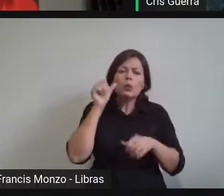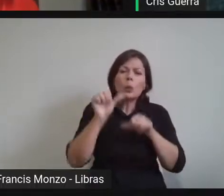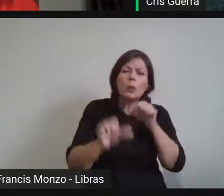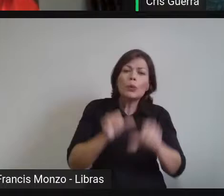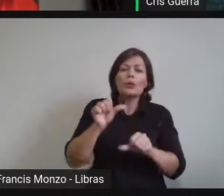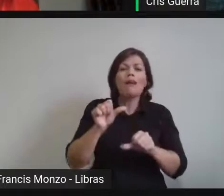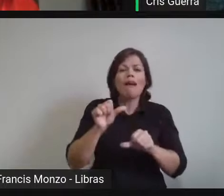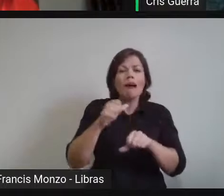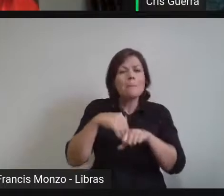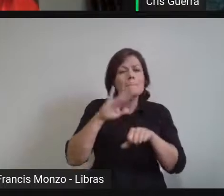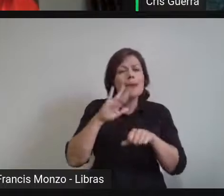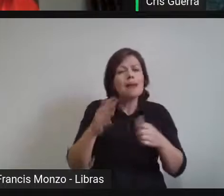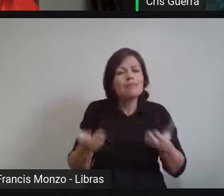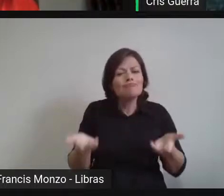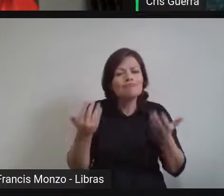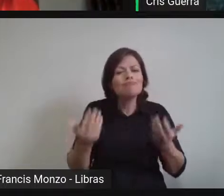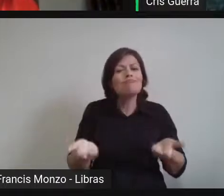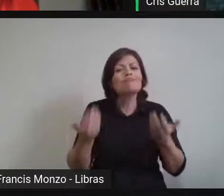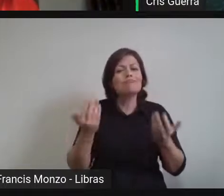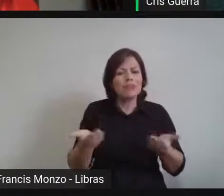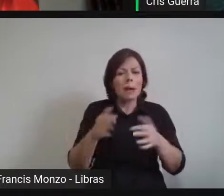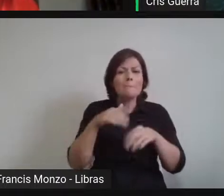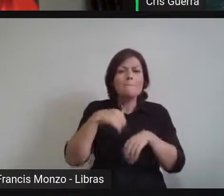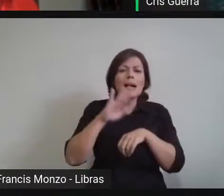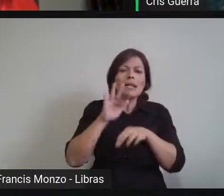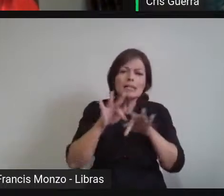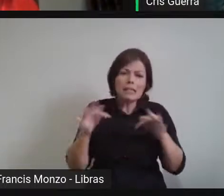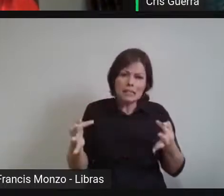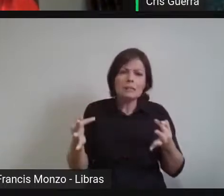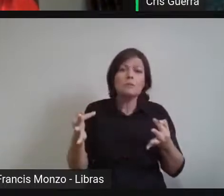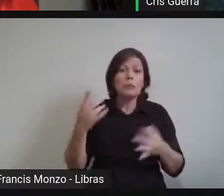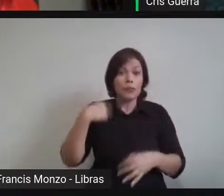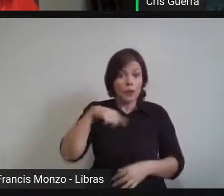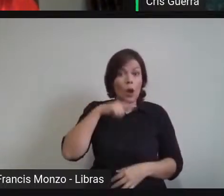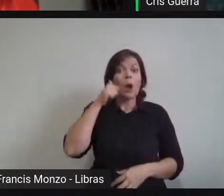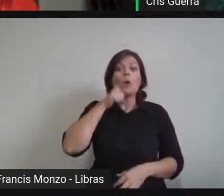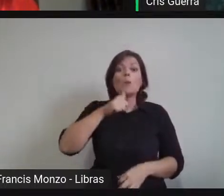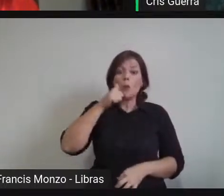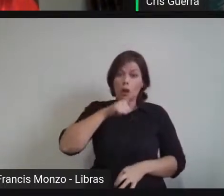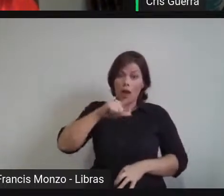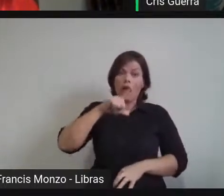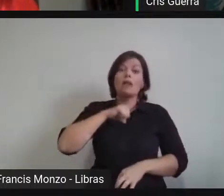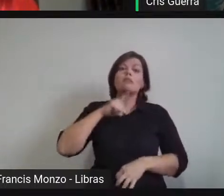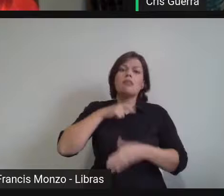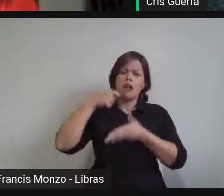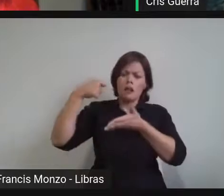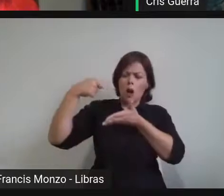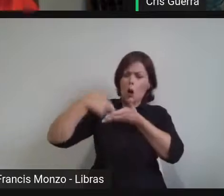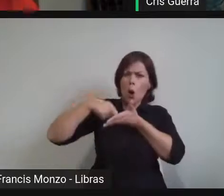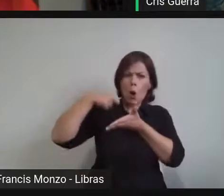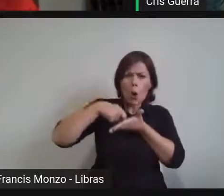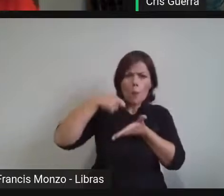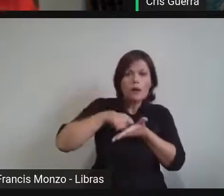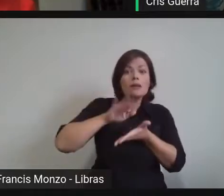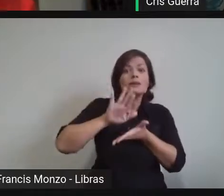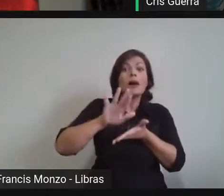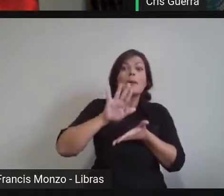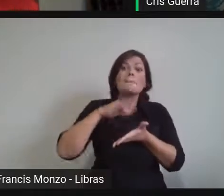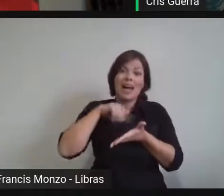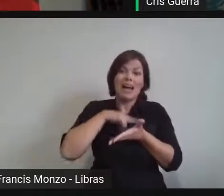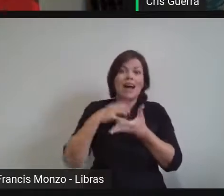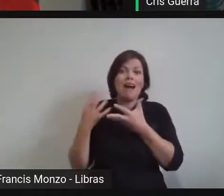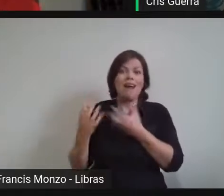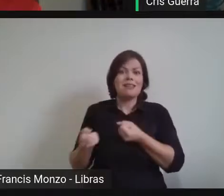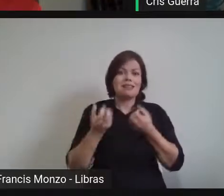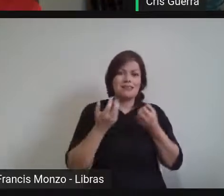nós, mulheres, a gente tem, sim, uma cobrança maior em cima da gente, mas a gente aceita essa cobrança. Então, é necessário também que a